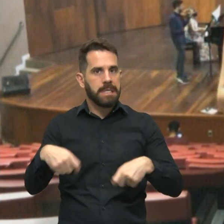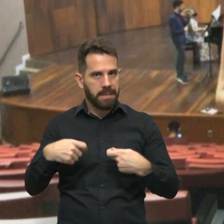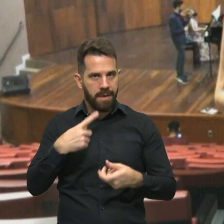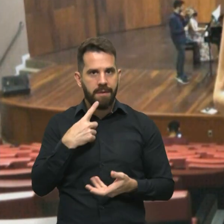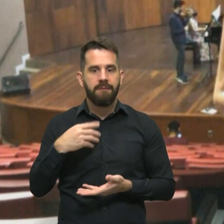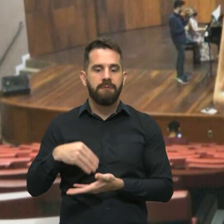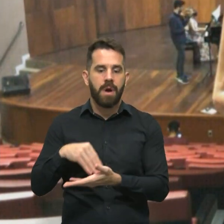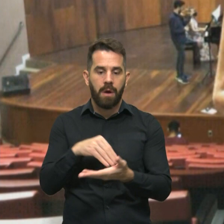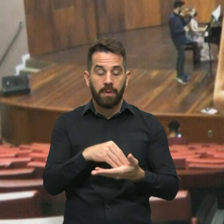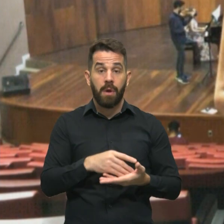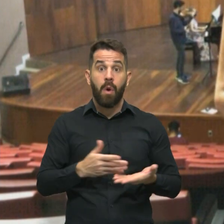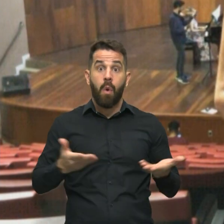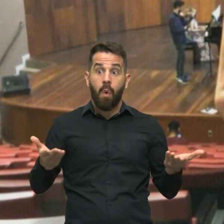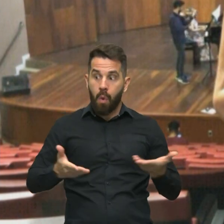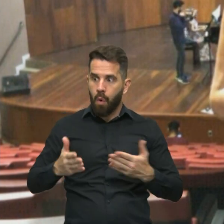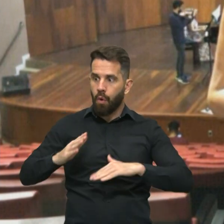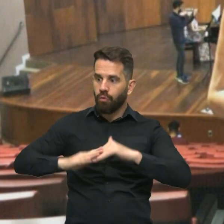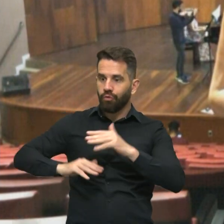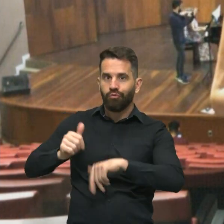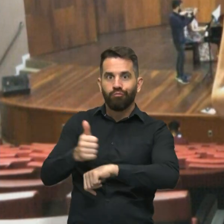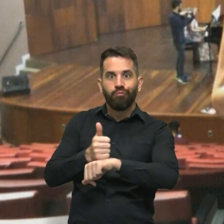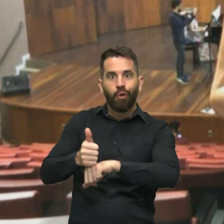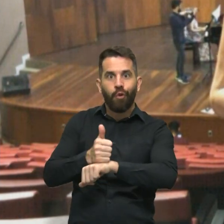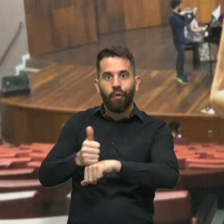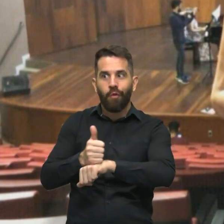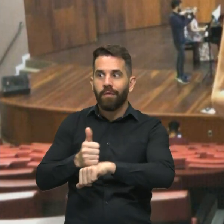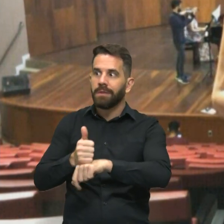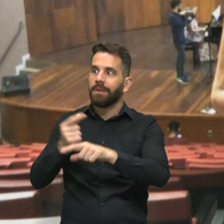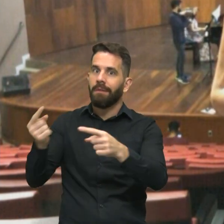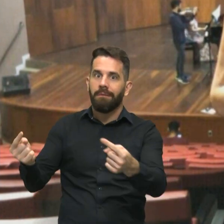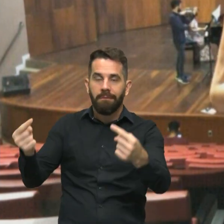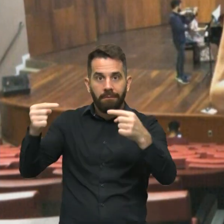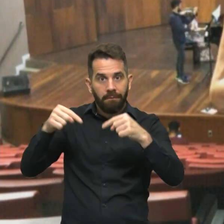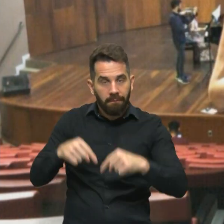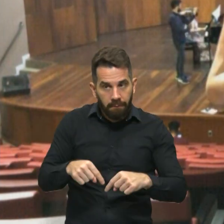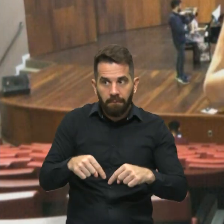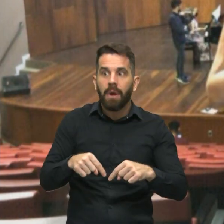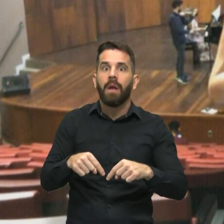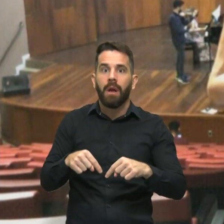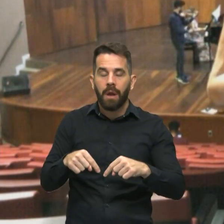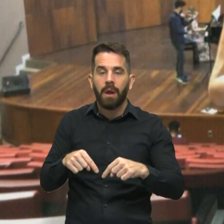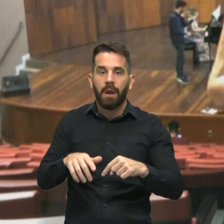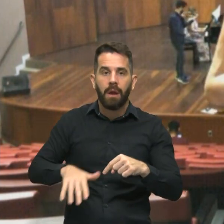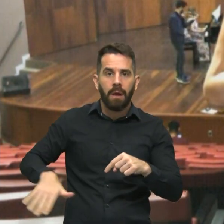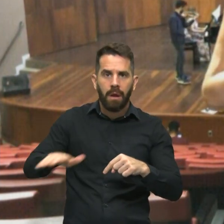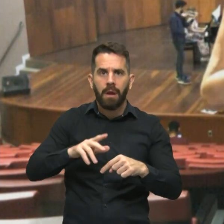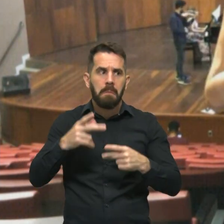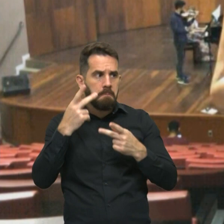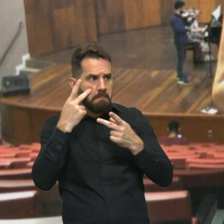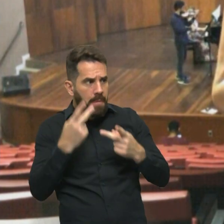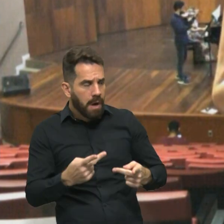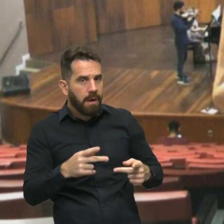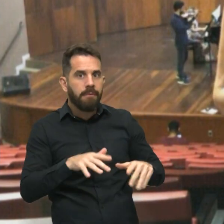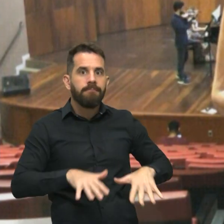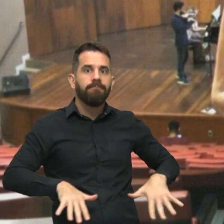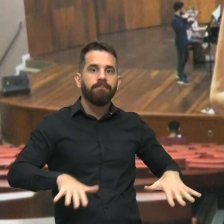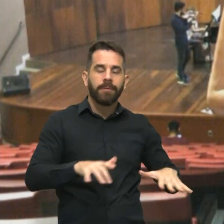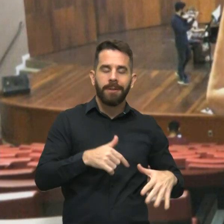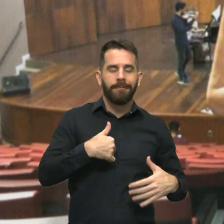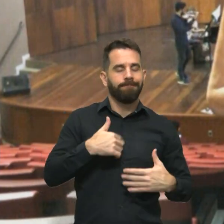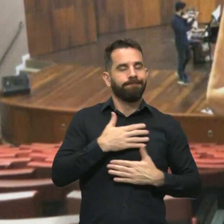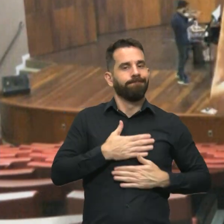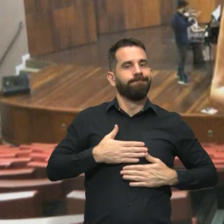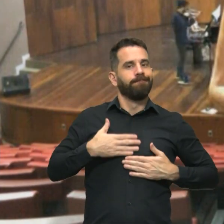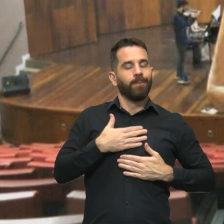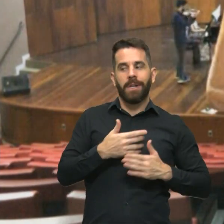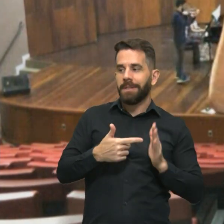evento dessa natureza, que os alunos procurando identificar suas profissões, né, do 2º grau, né, a gente tem o maior prazer